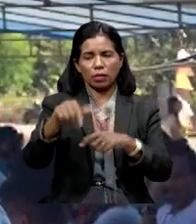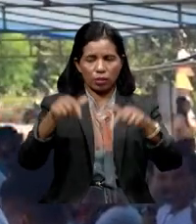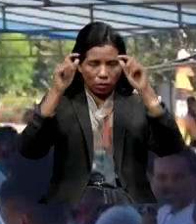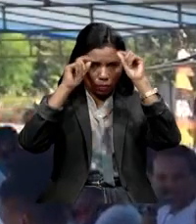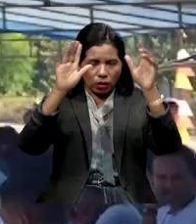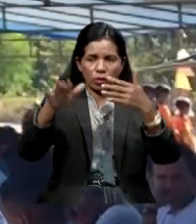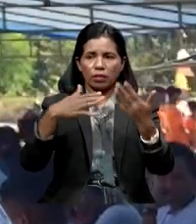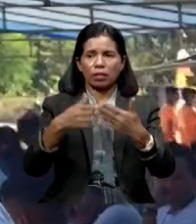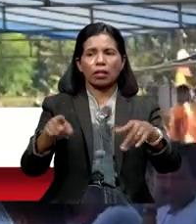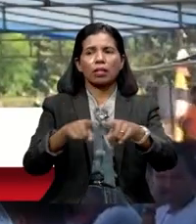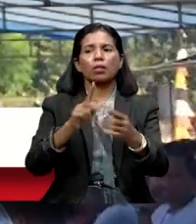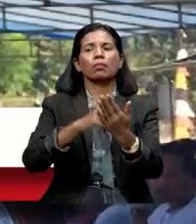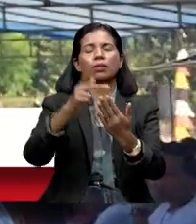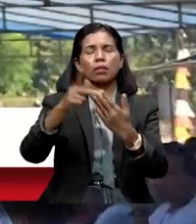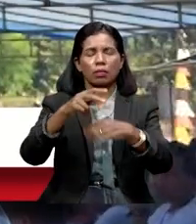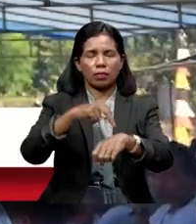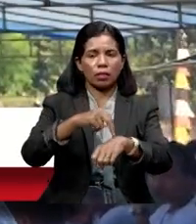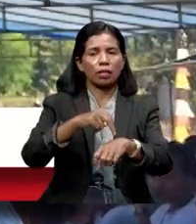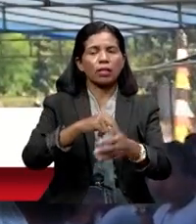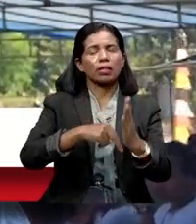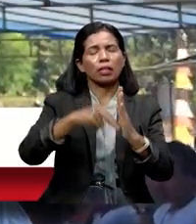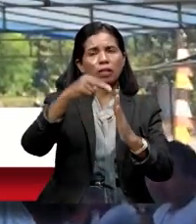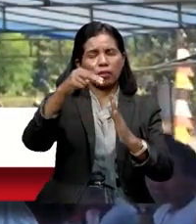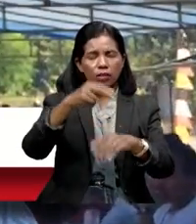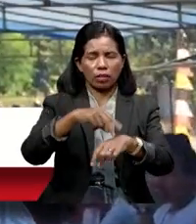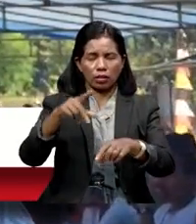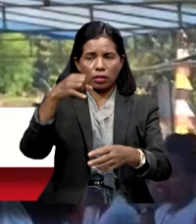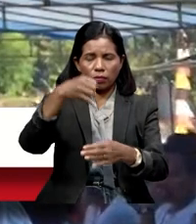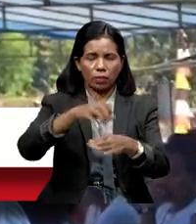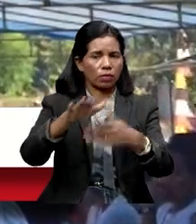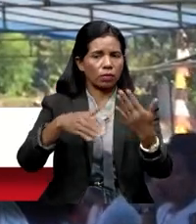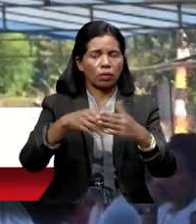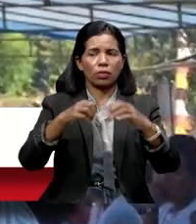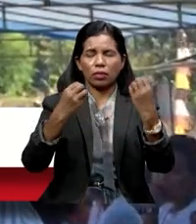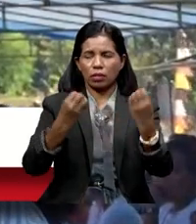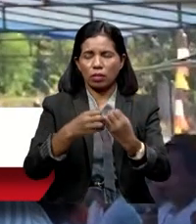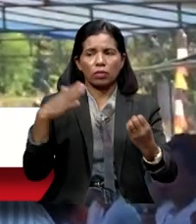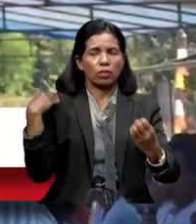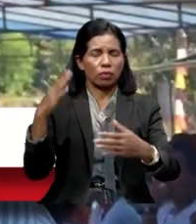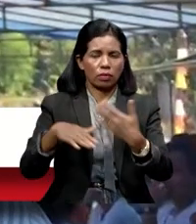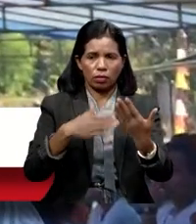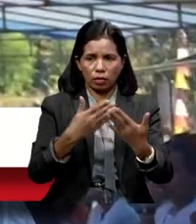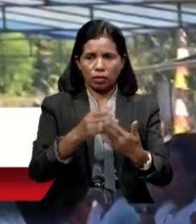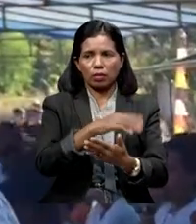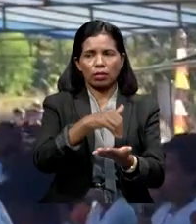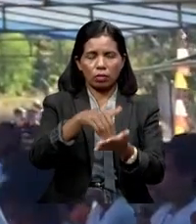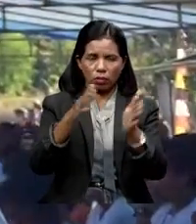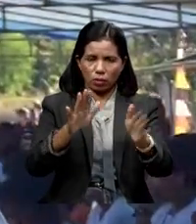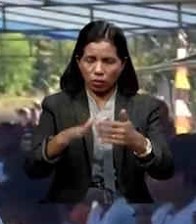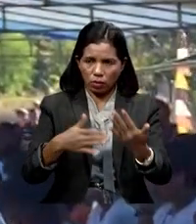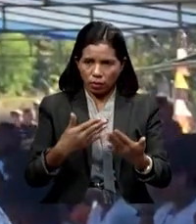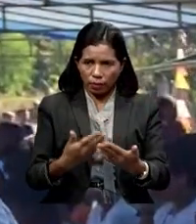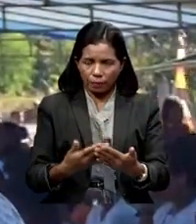Larantoma nesse programa a nível nacional de que envolve outro organização juvenil resistência estudante resistência de